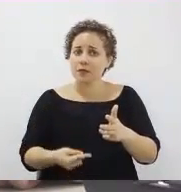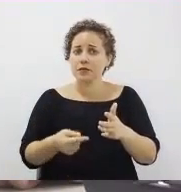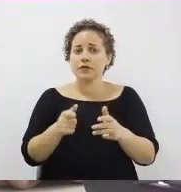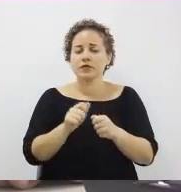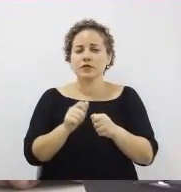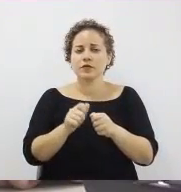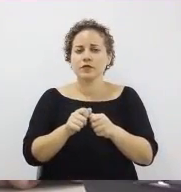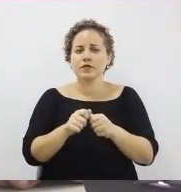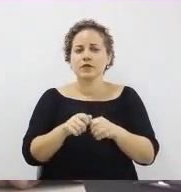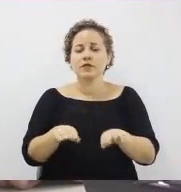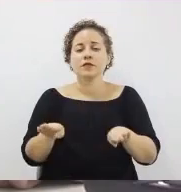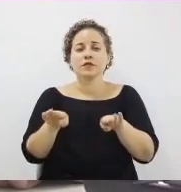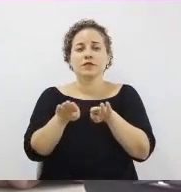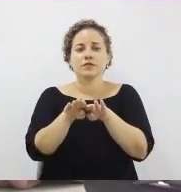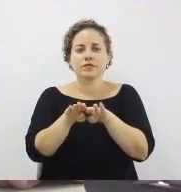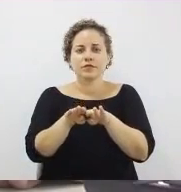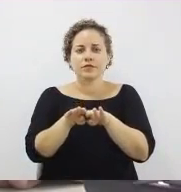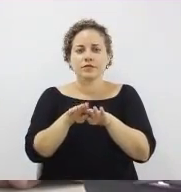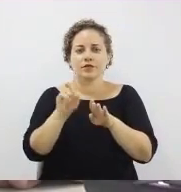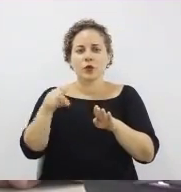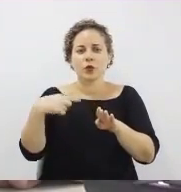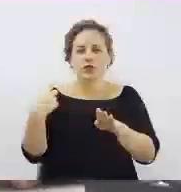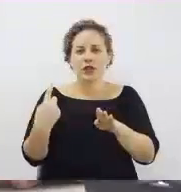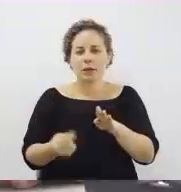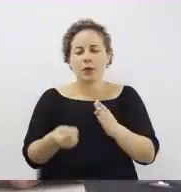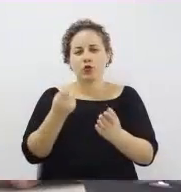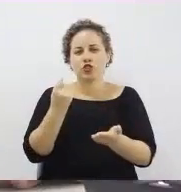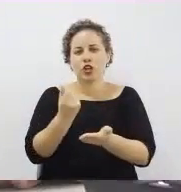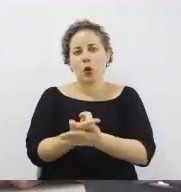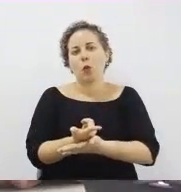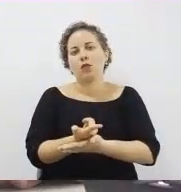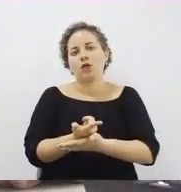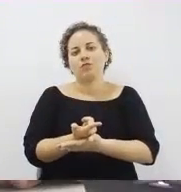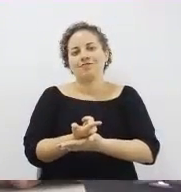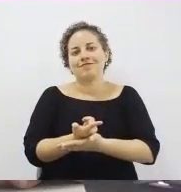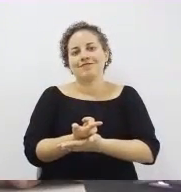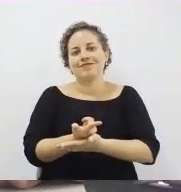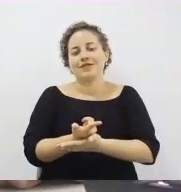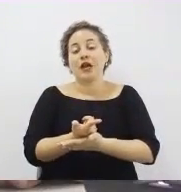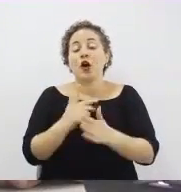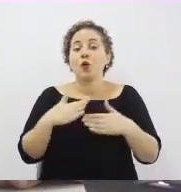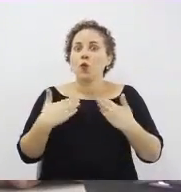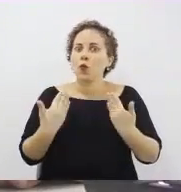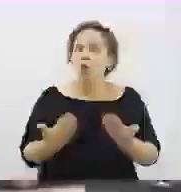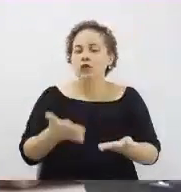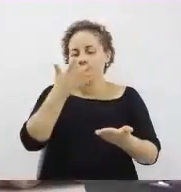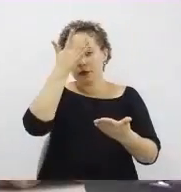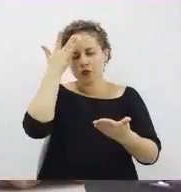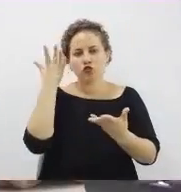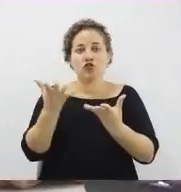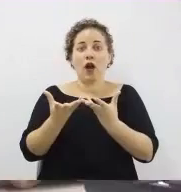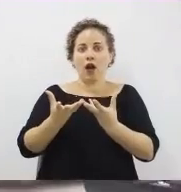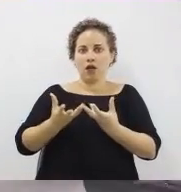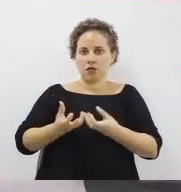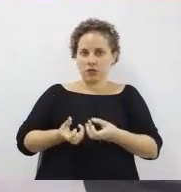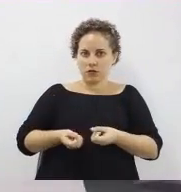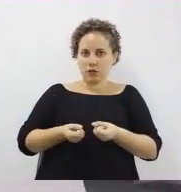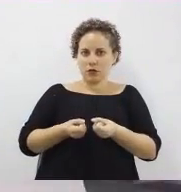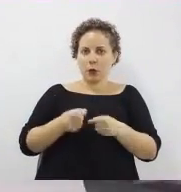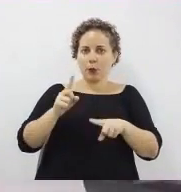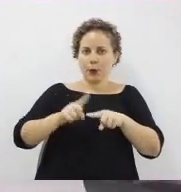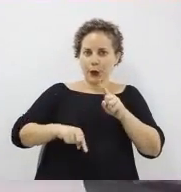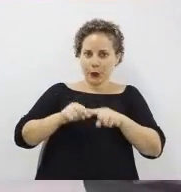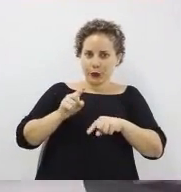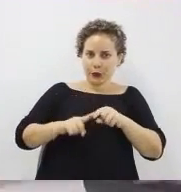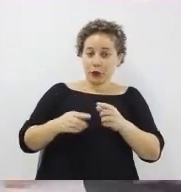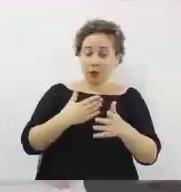nível de serviço que fazem parte do pós-compra, a partir do momento em que o cliente já recebeu o produto e o produto não está